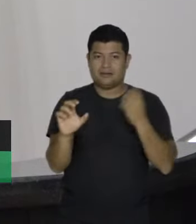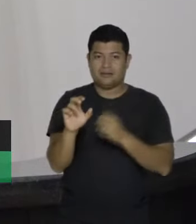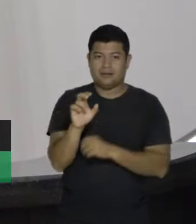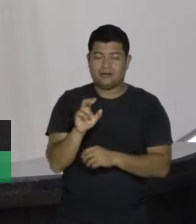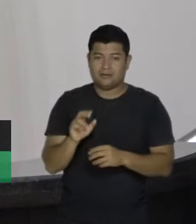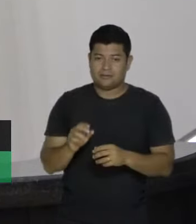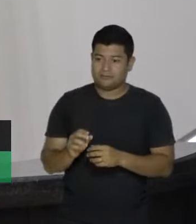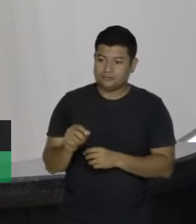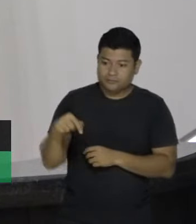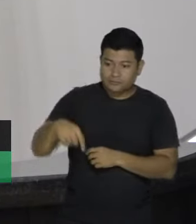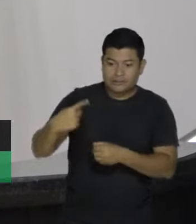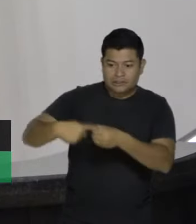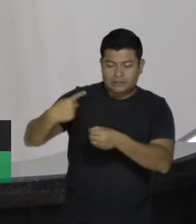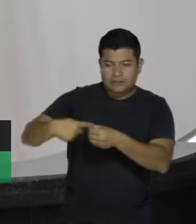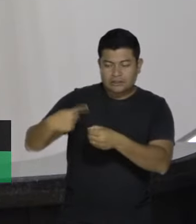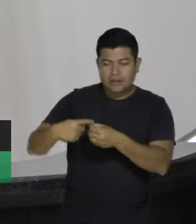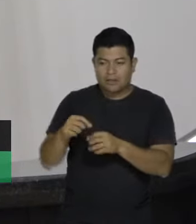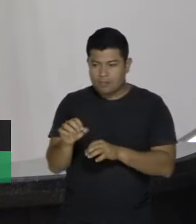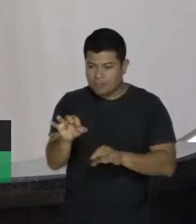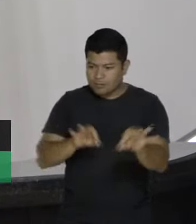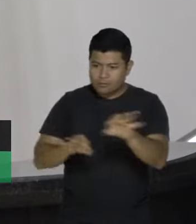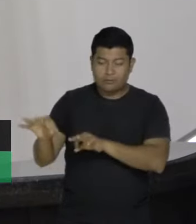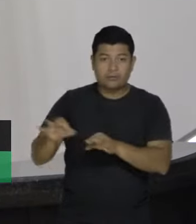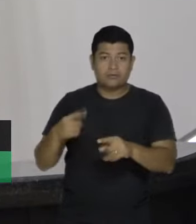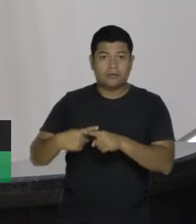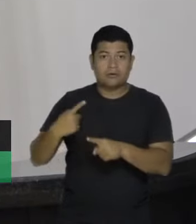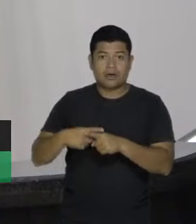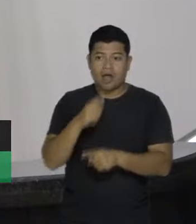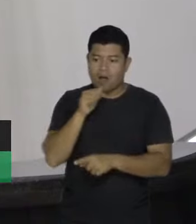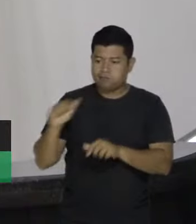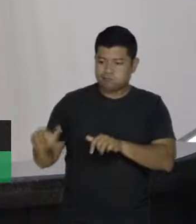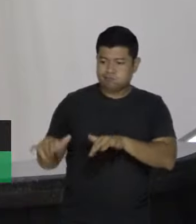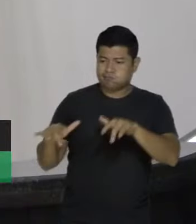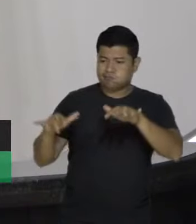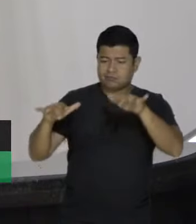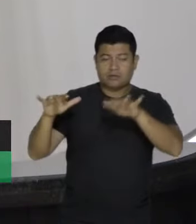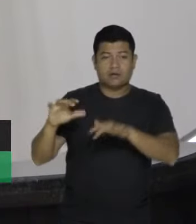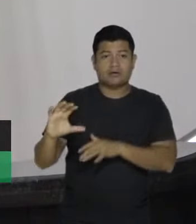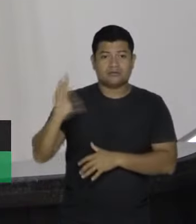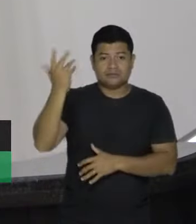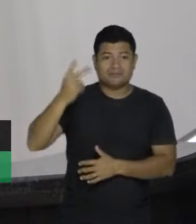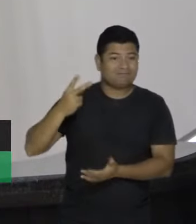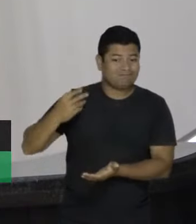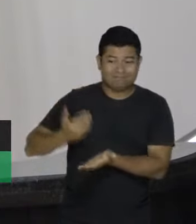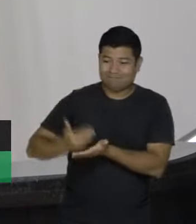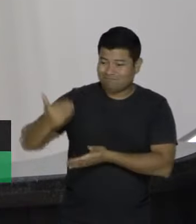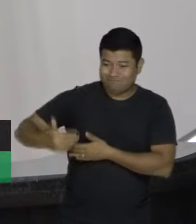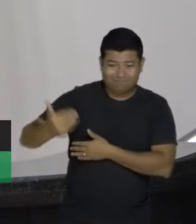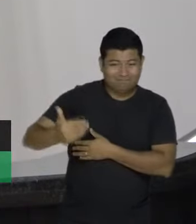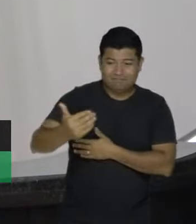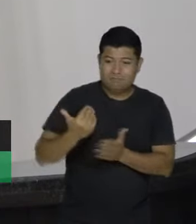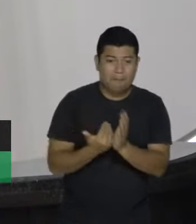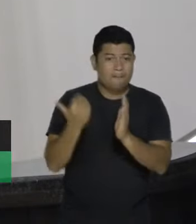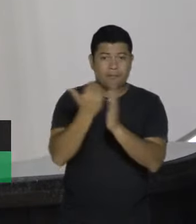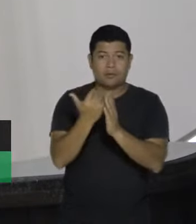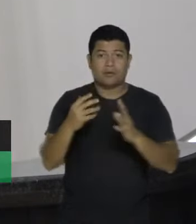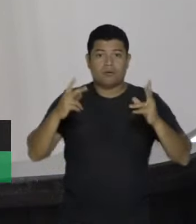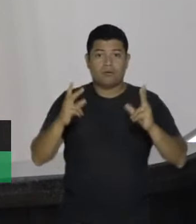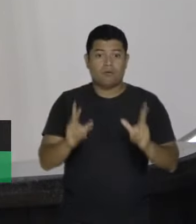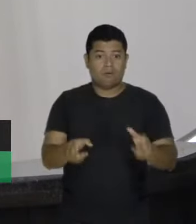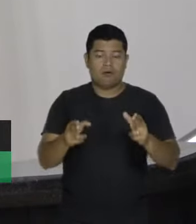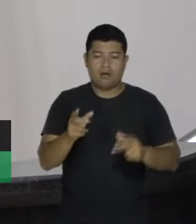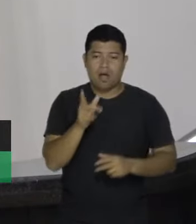alagamentos serão cada vez mais frequentes, assim como os períodos de estiagem, principalmente no